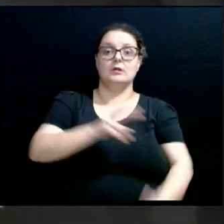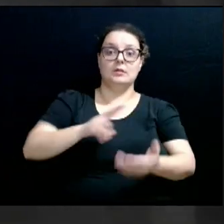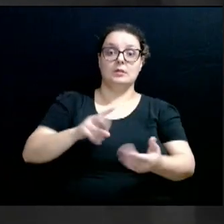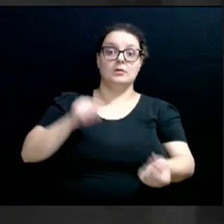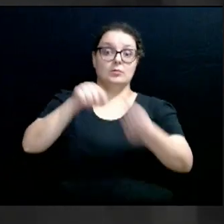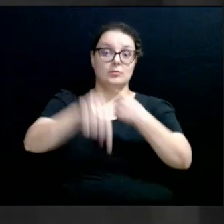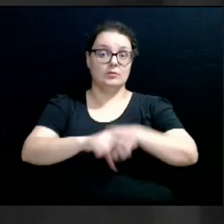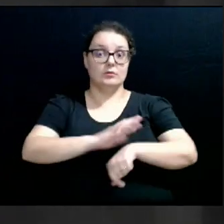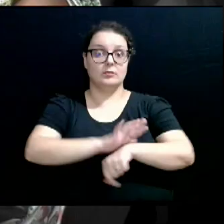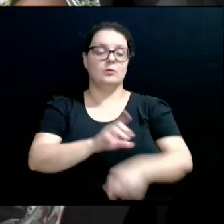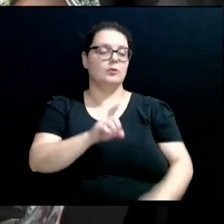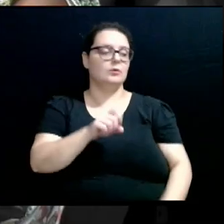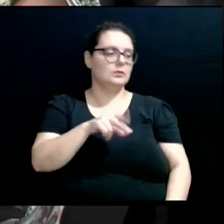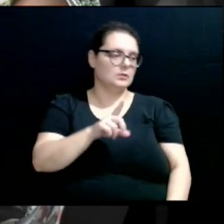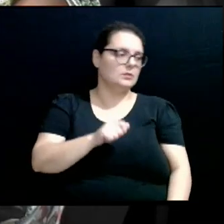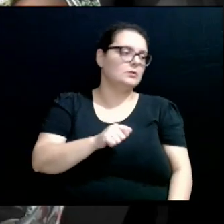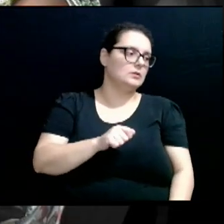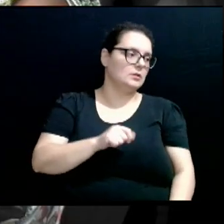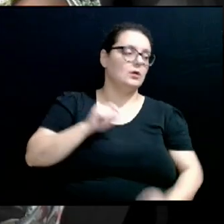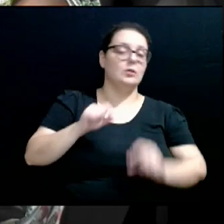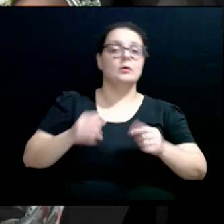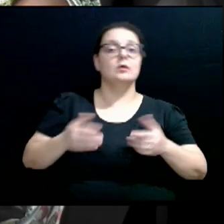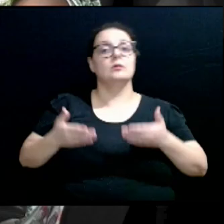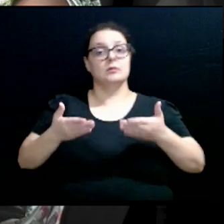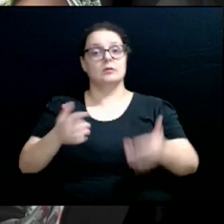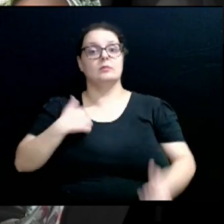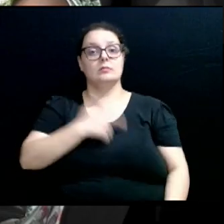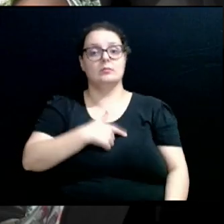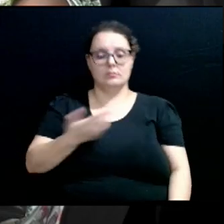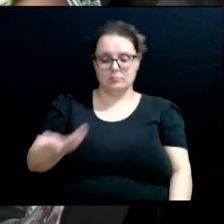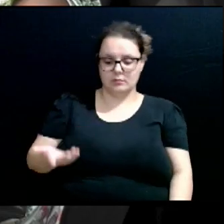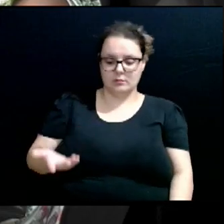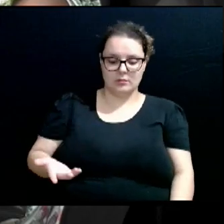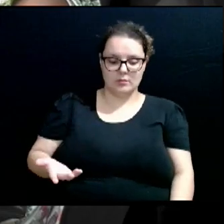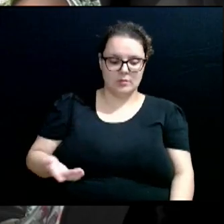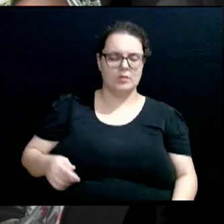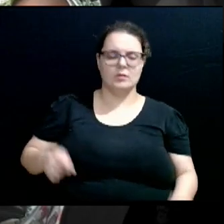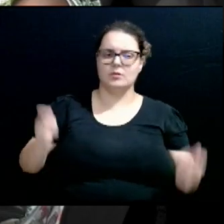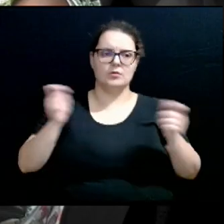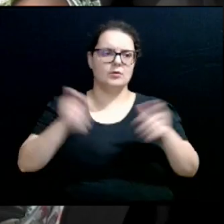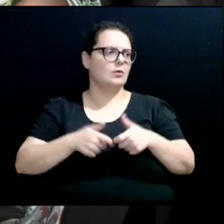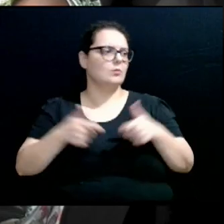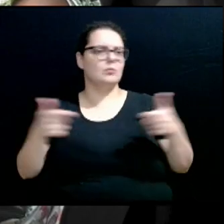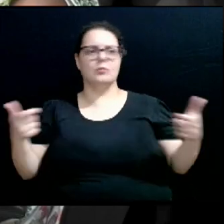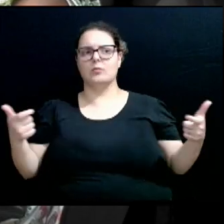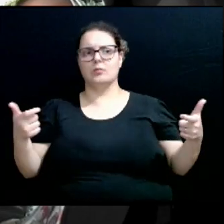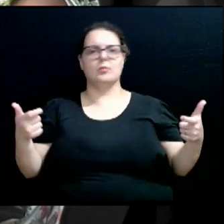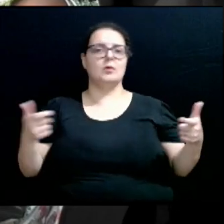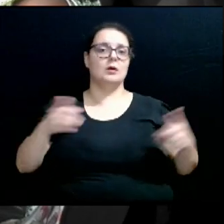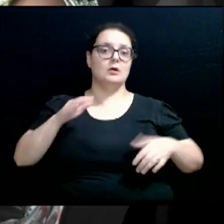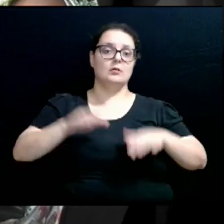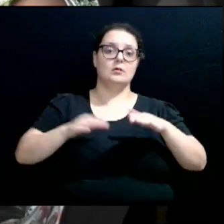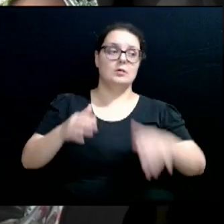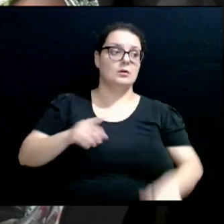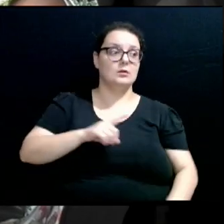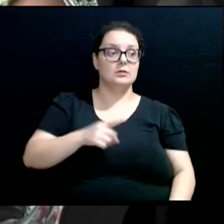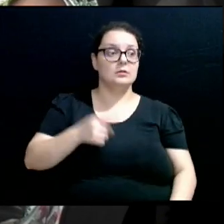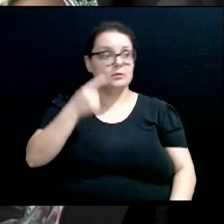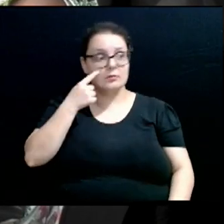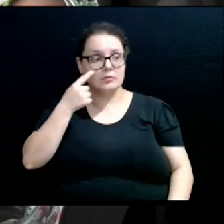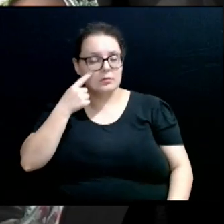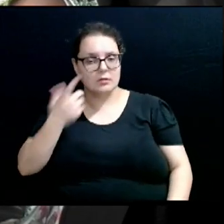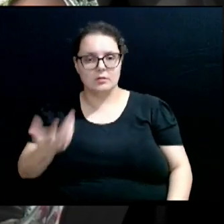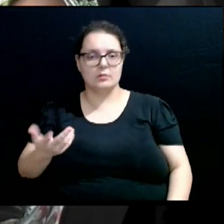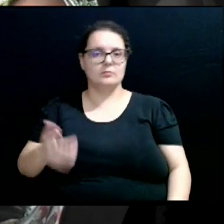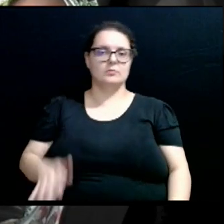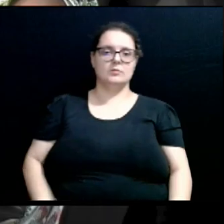que você traz para nós é de uma potência gigantesca. Muitas vezes a gente não observa, né, como